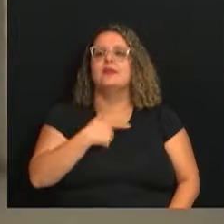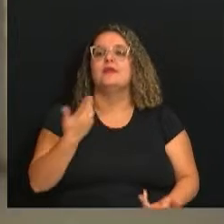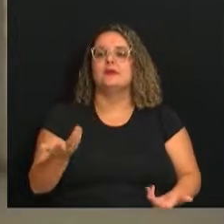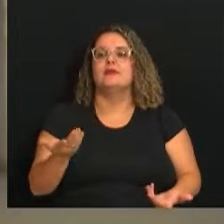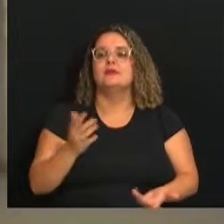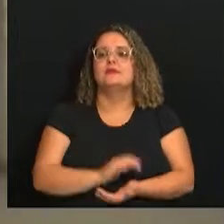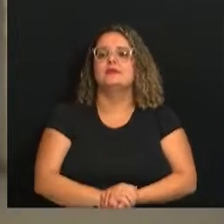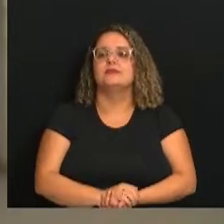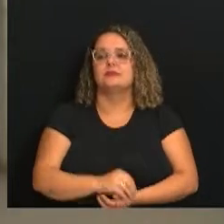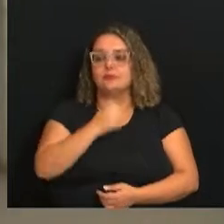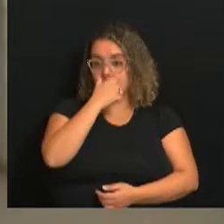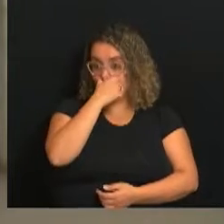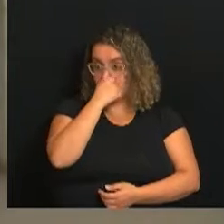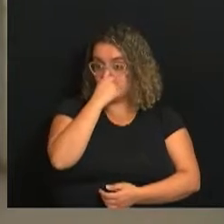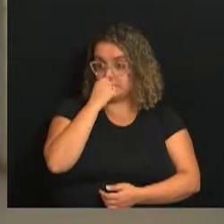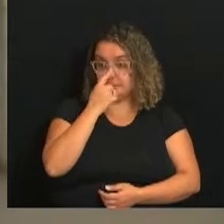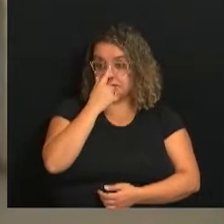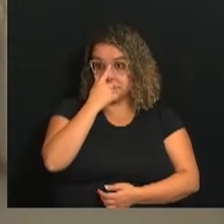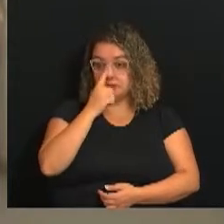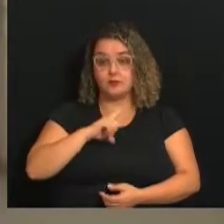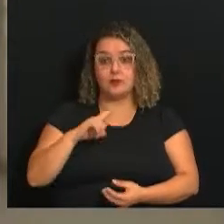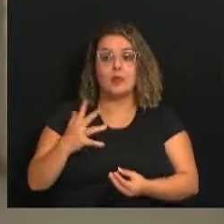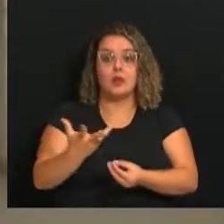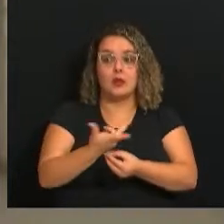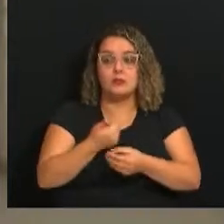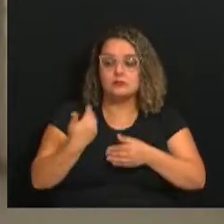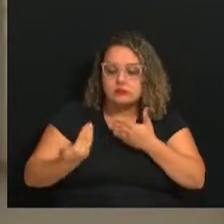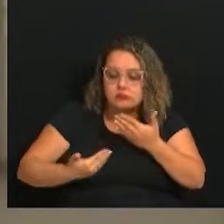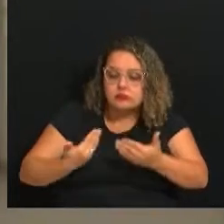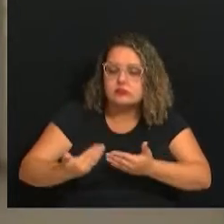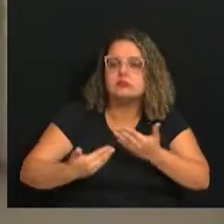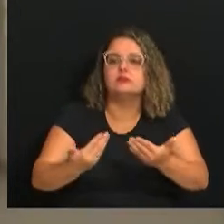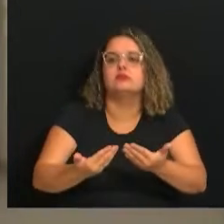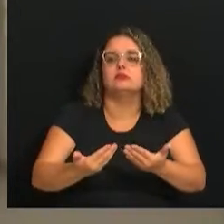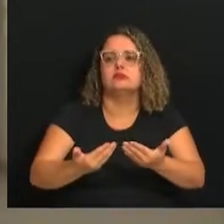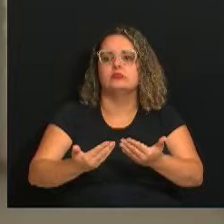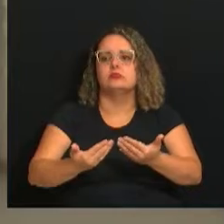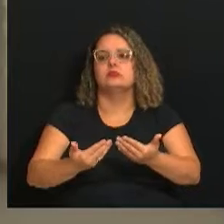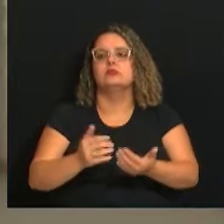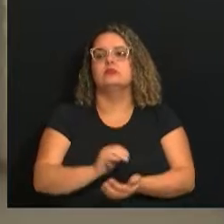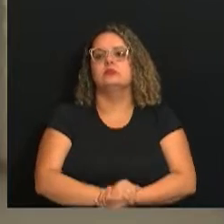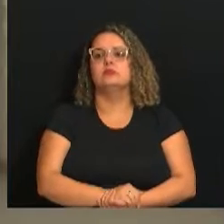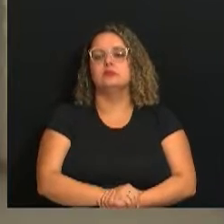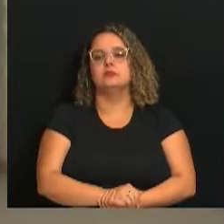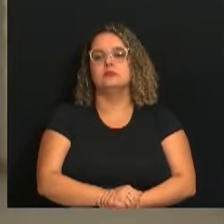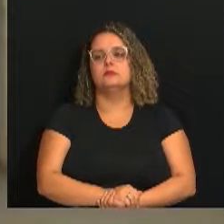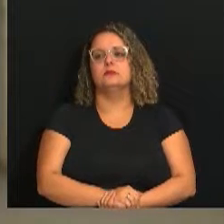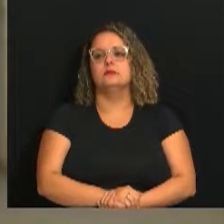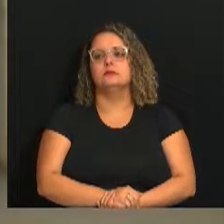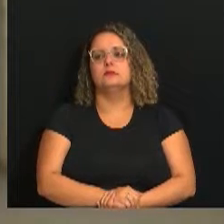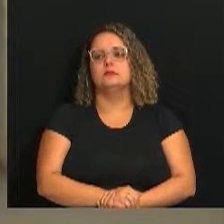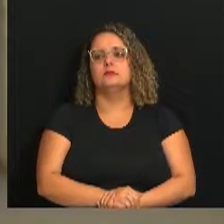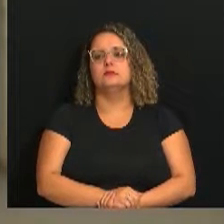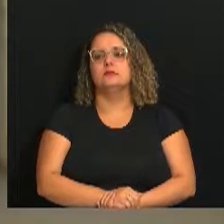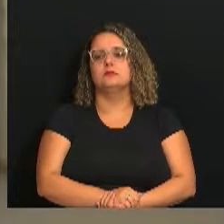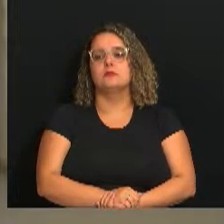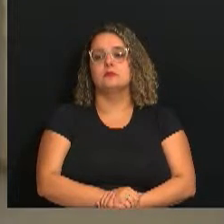completamente imerso na cultura alto-xinguana, somente com pigmentos naturais. Então, a exposição se chama